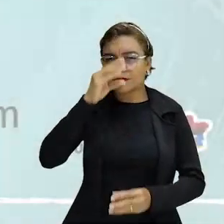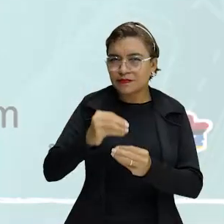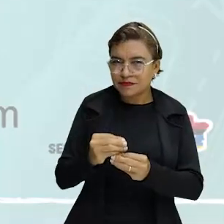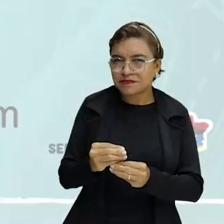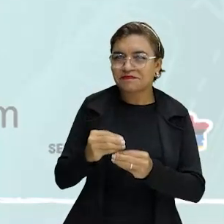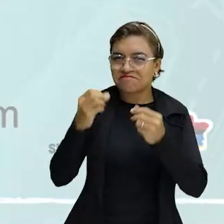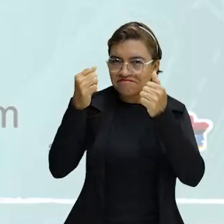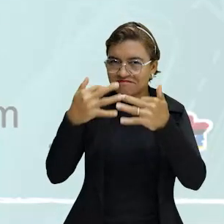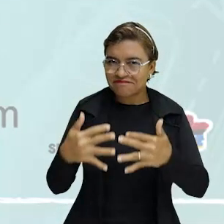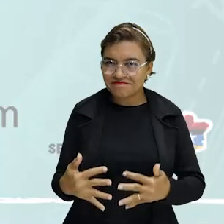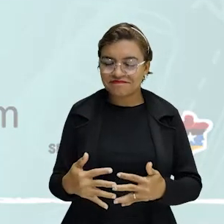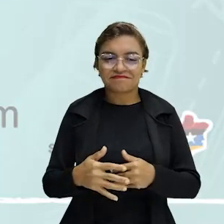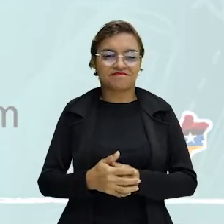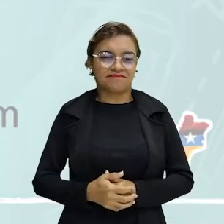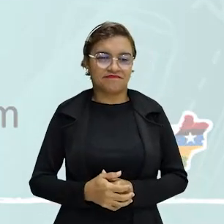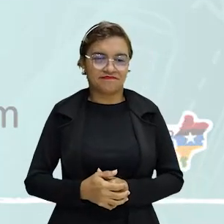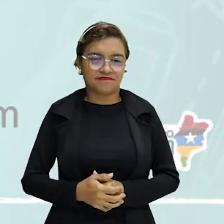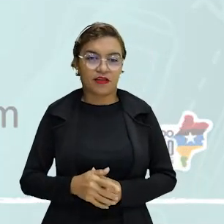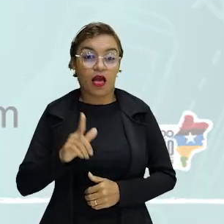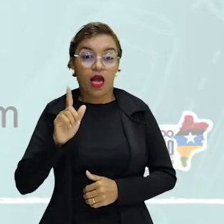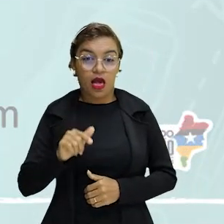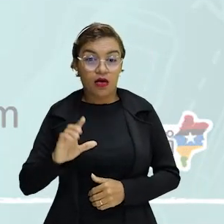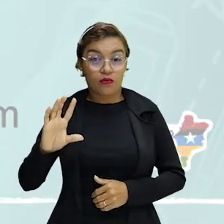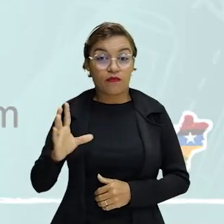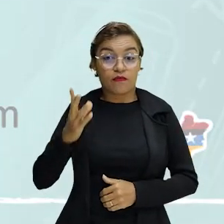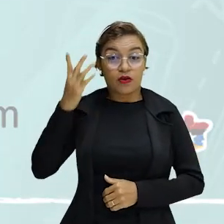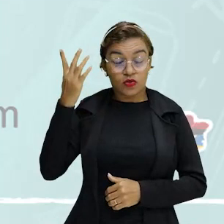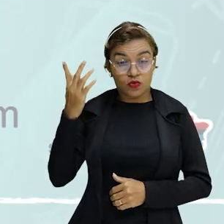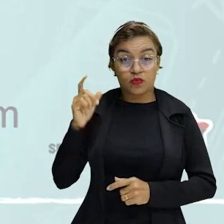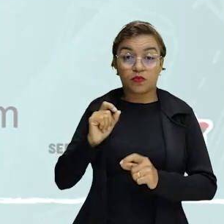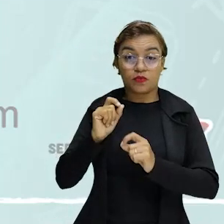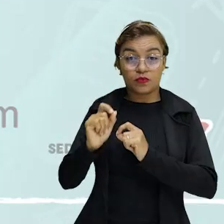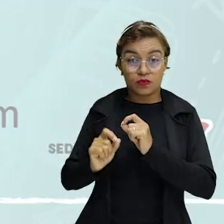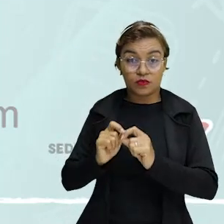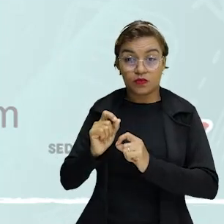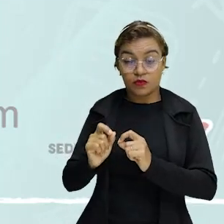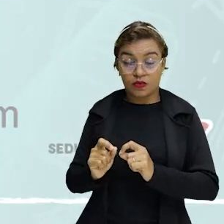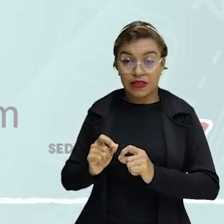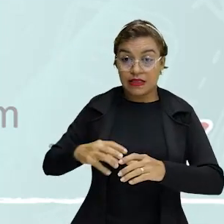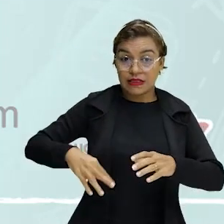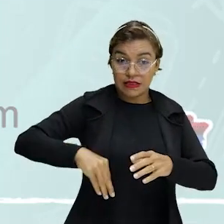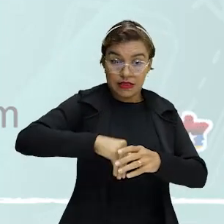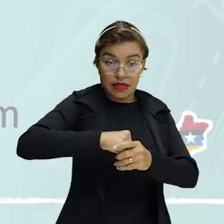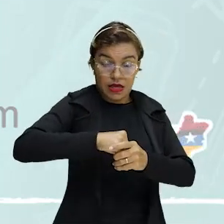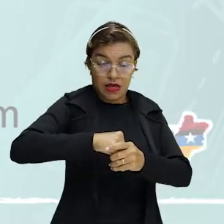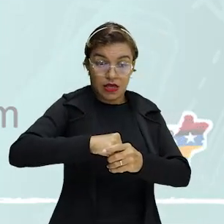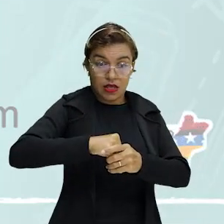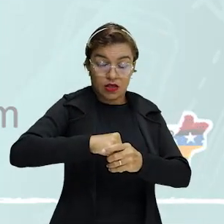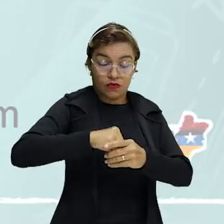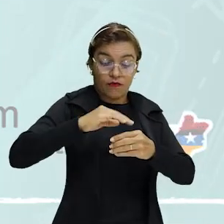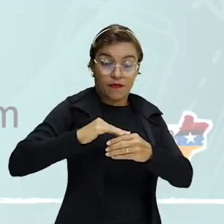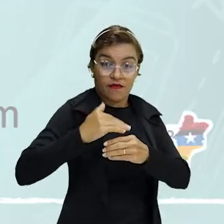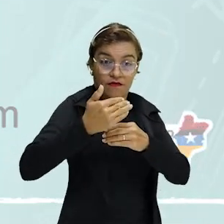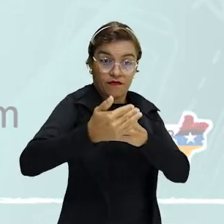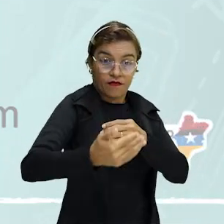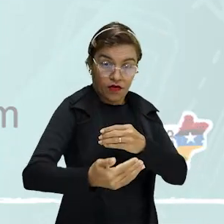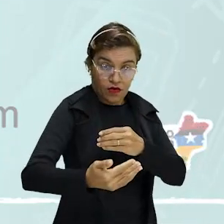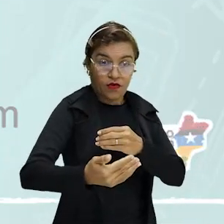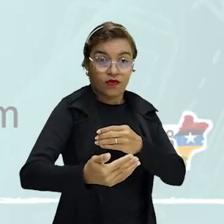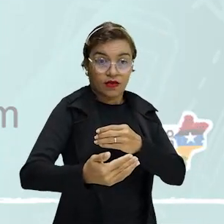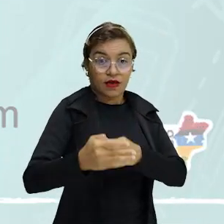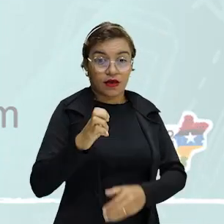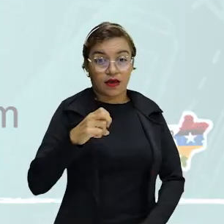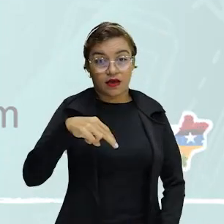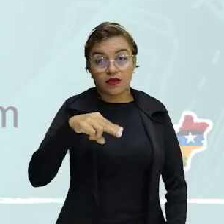né? O vulcanismo é um fenômeno geológico que ocorre do interior da Terra para a superfície, é endógeno,